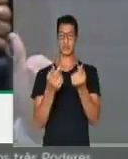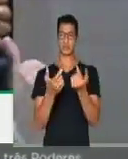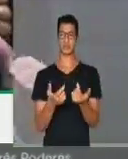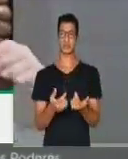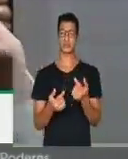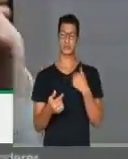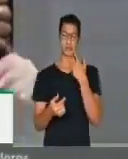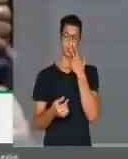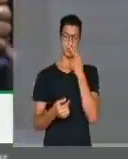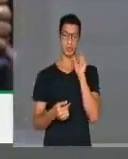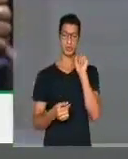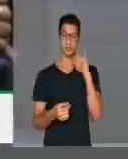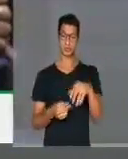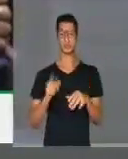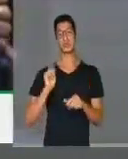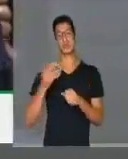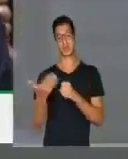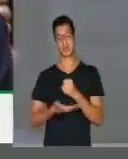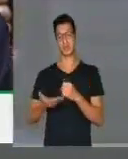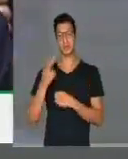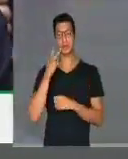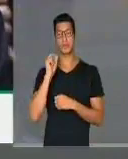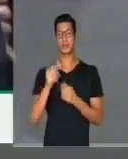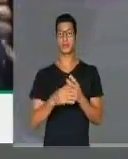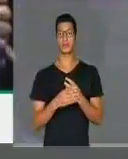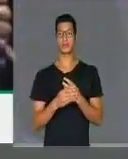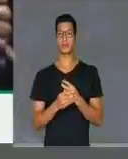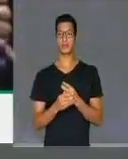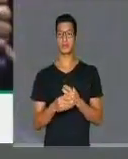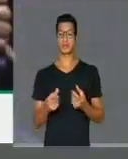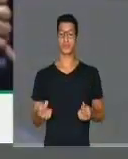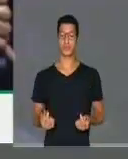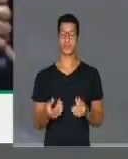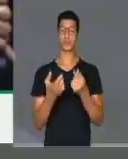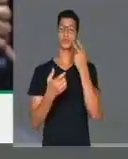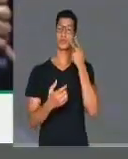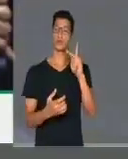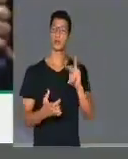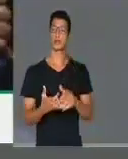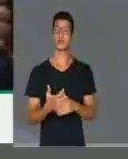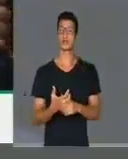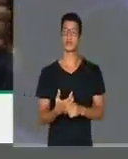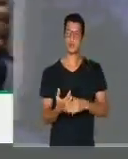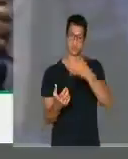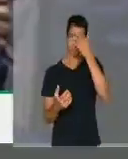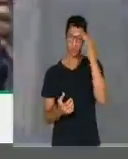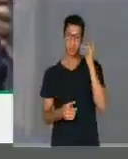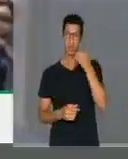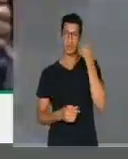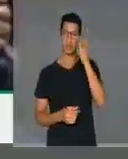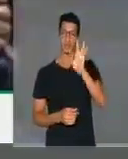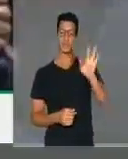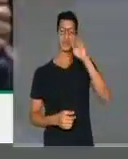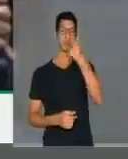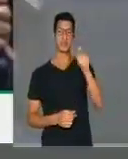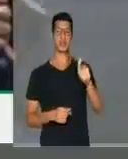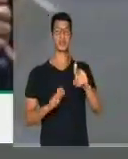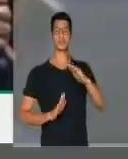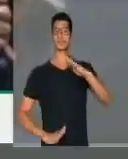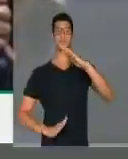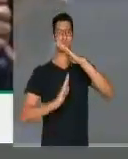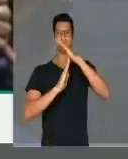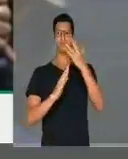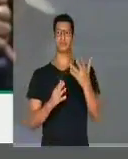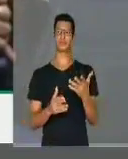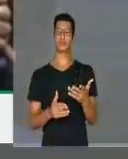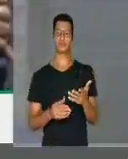gastos. Eu acho que isso sim é essencial para que os gastos para os candidatos a deputado federal não seja a